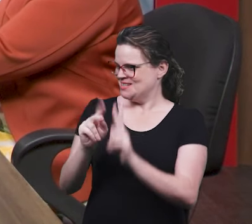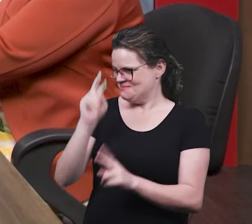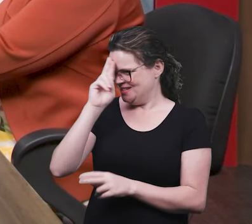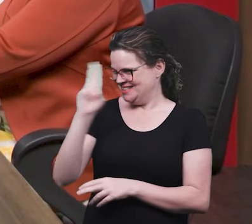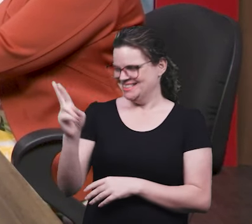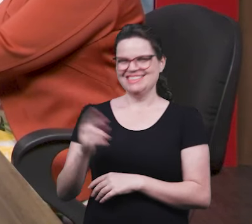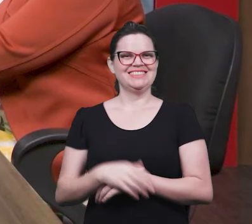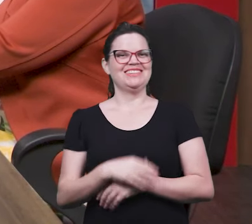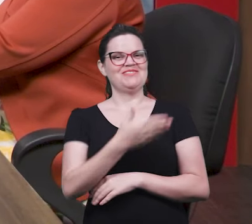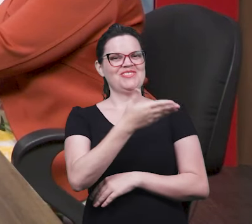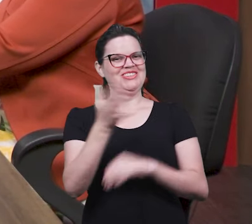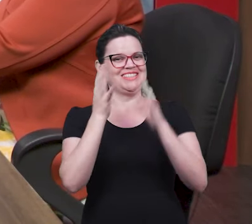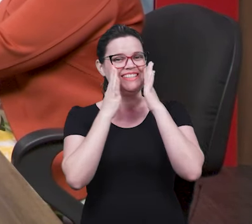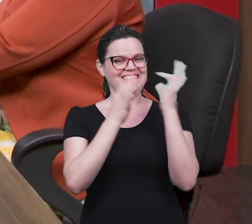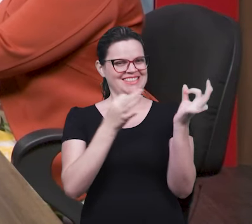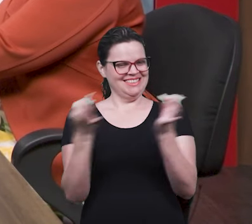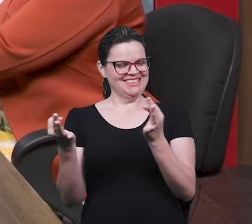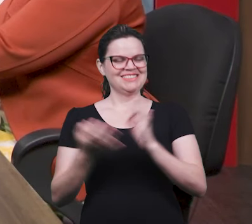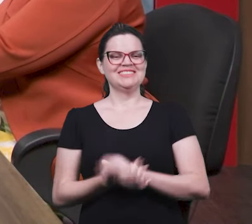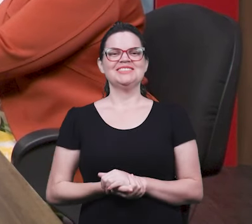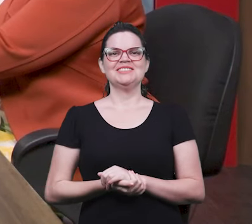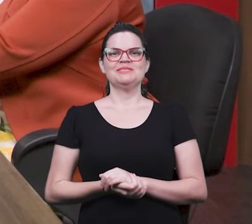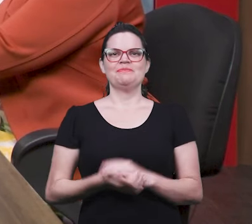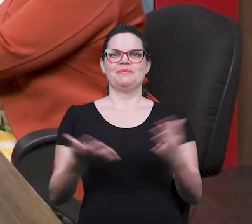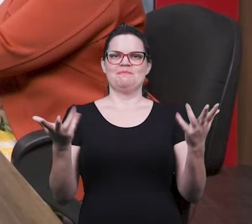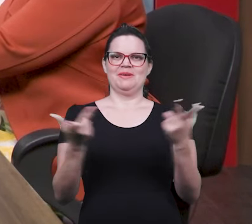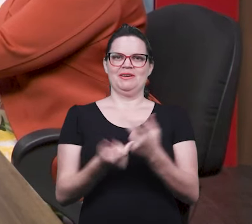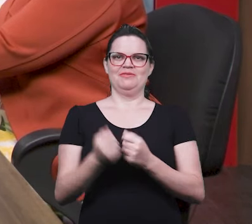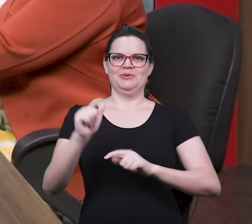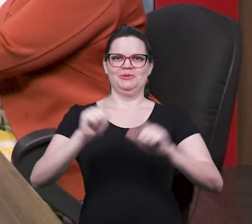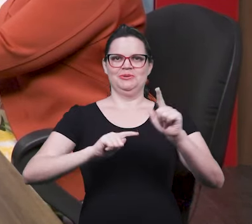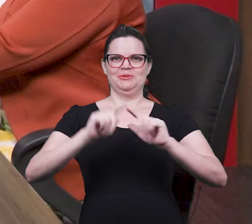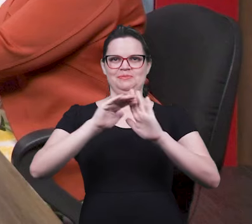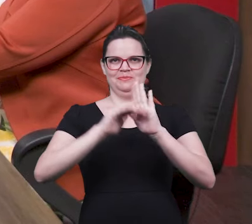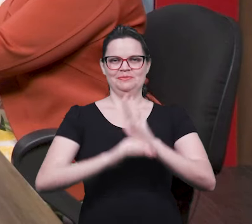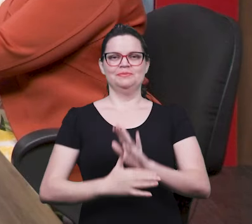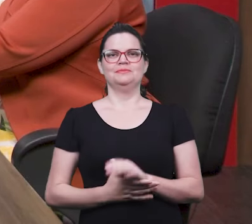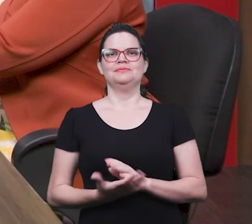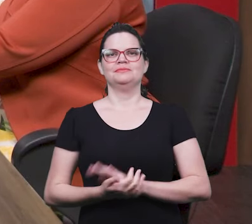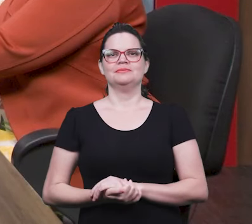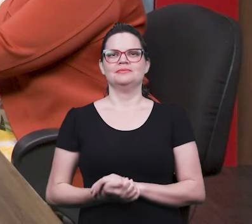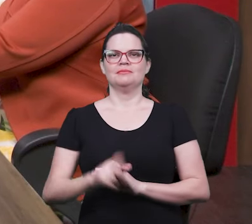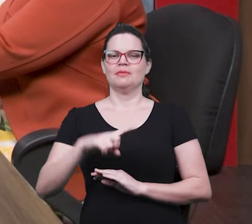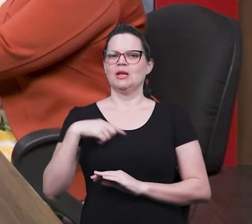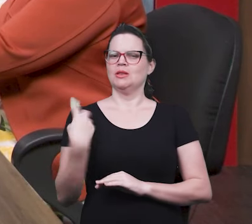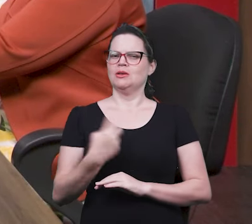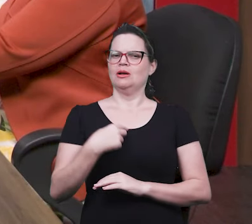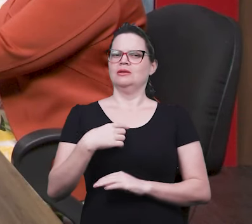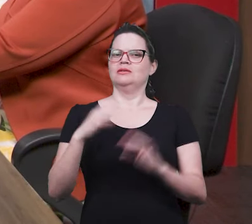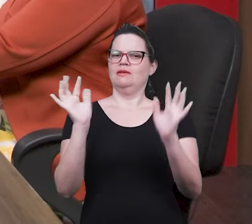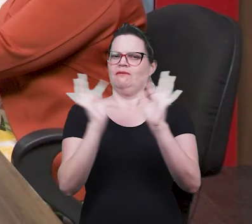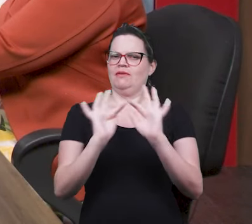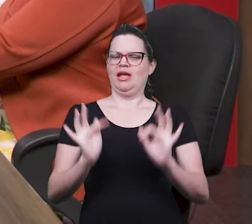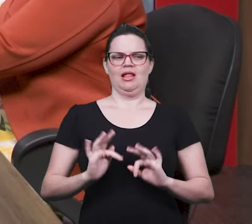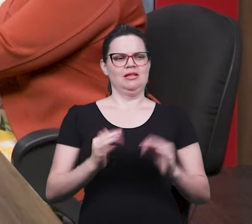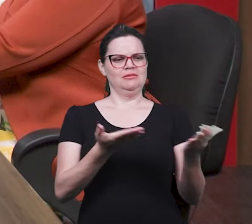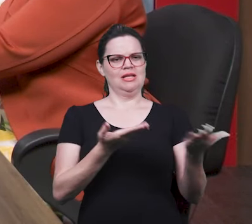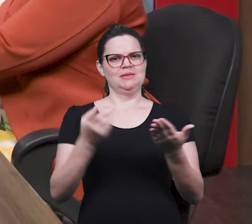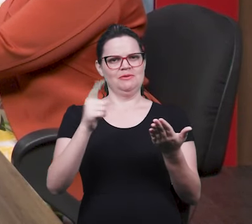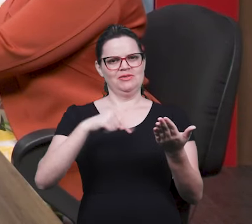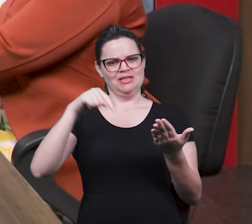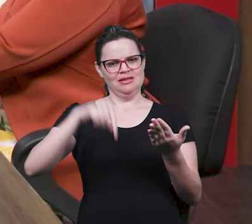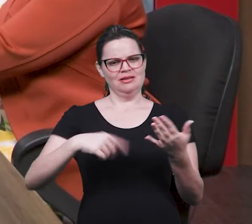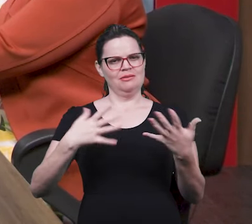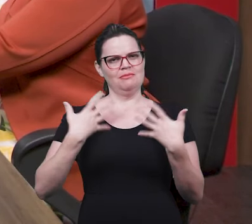é? Todos os ouvintes deste maravilhoso programa. Pois é, nós estamos muito honrados em receber vocês. É uma alegria